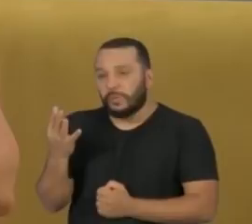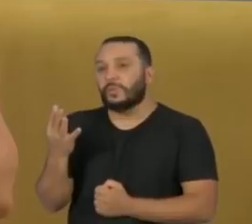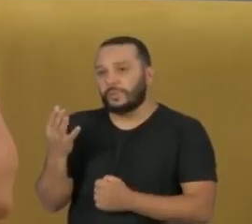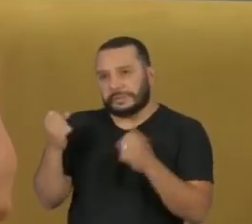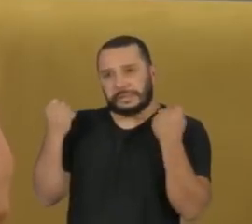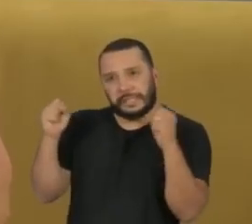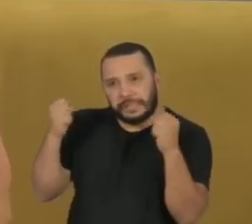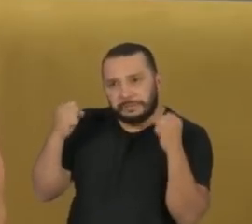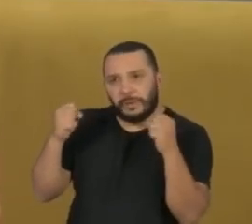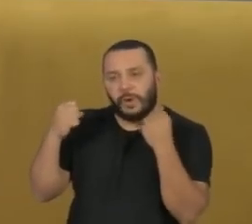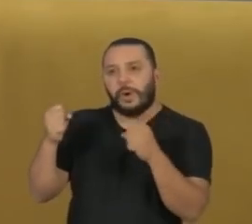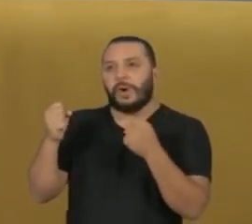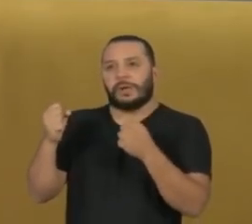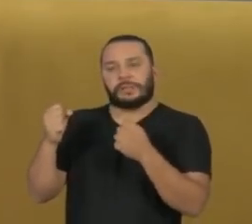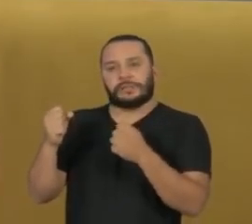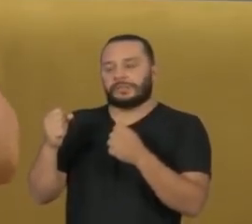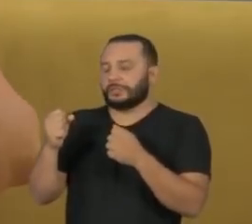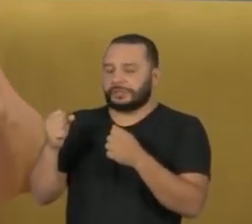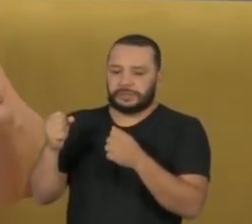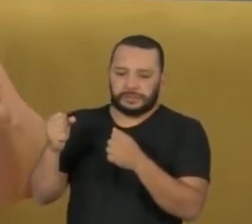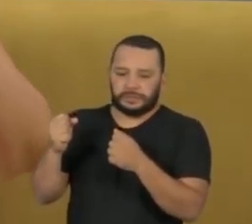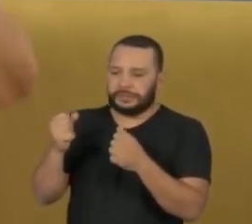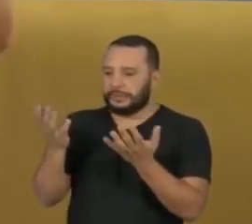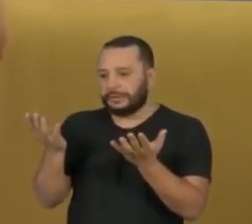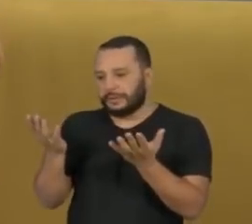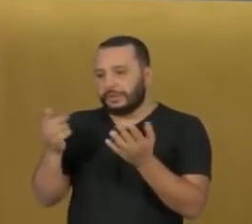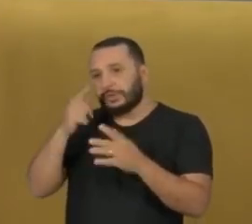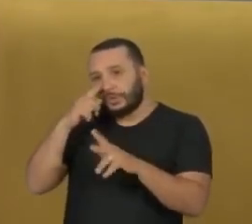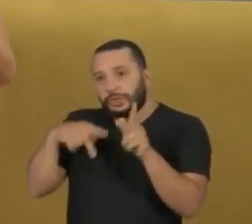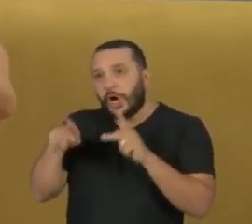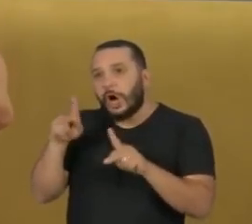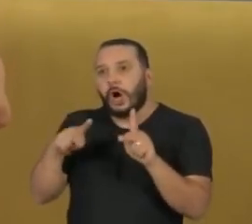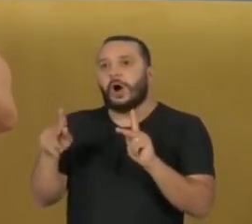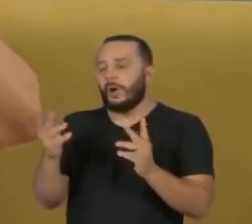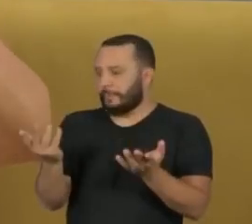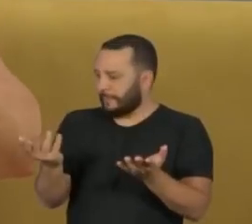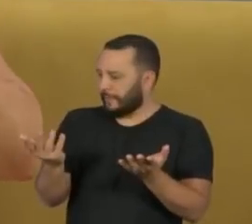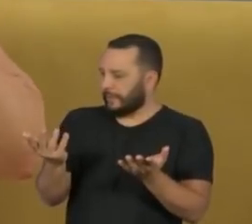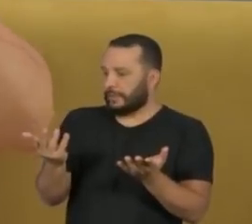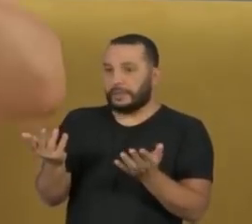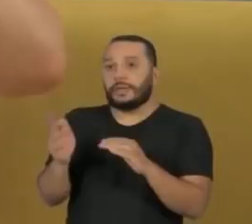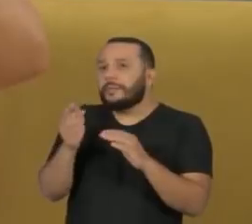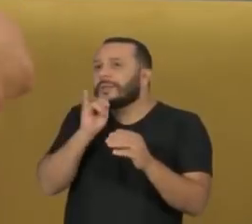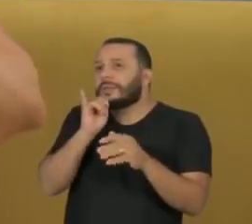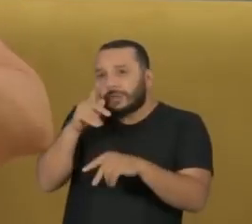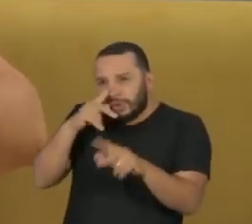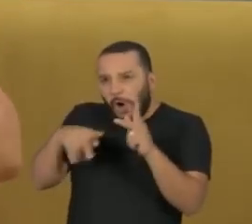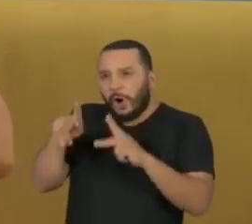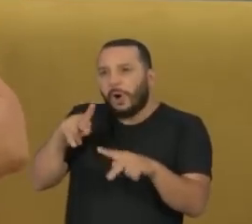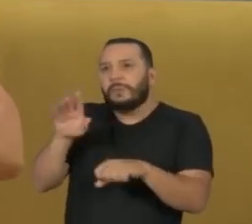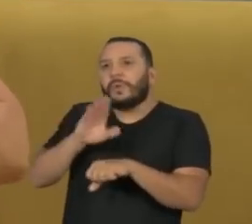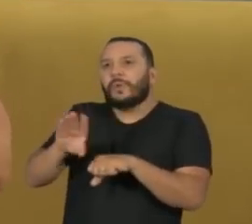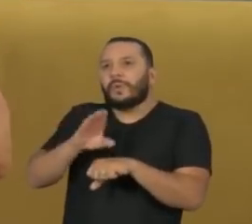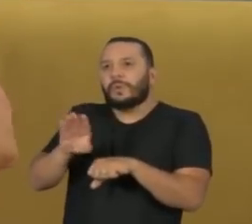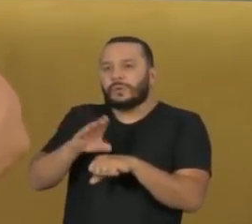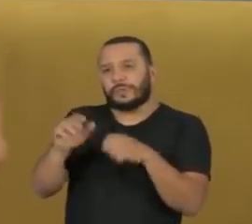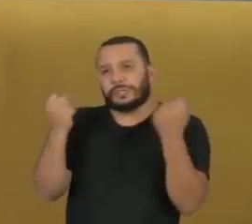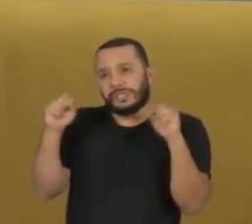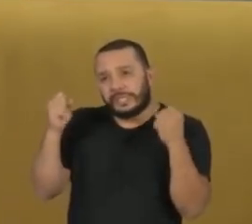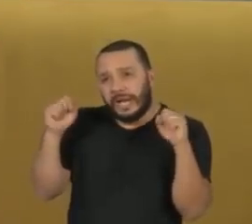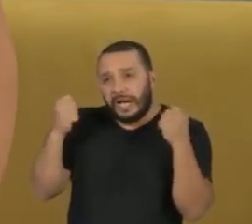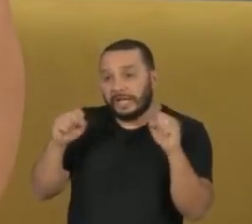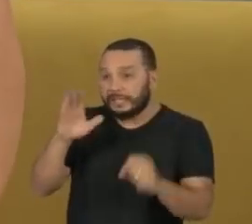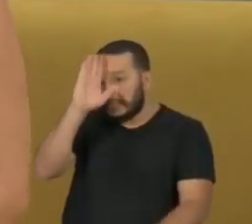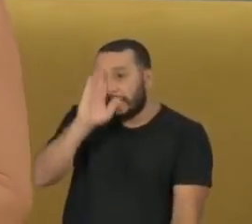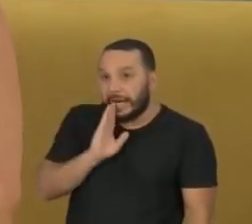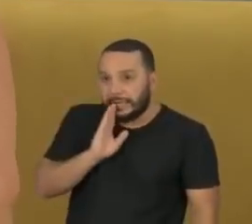algumas pessoas que acabam achando, por exemplo, num shopping qualquer, um curso de ginástica para idosos, né?